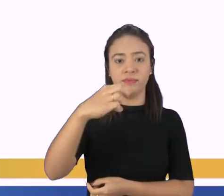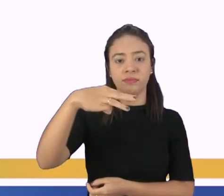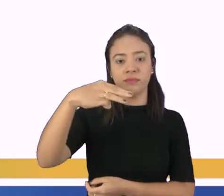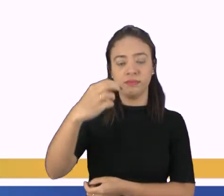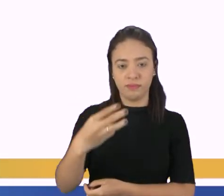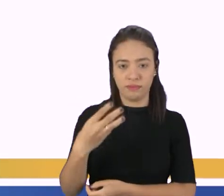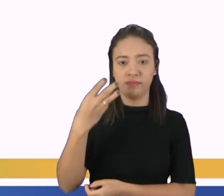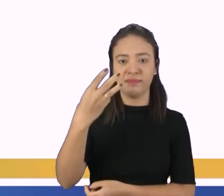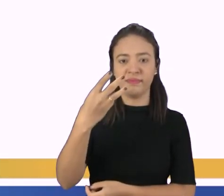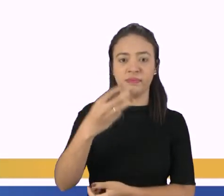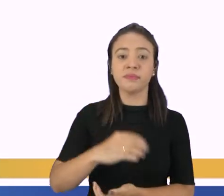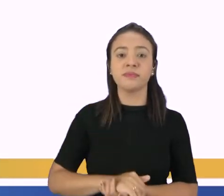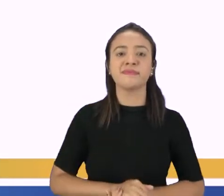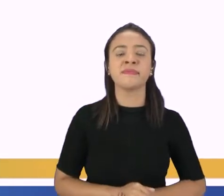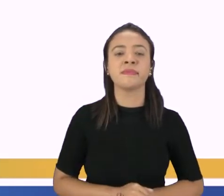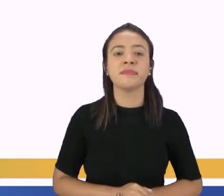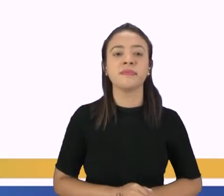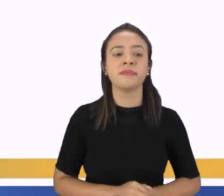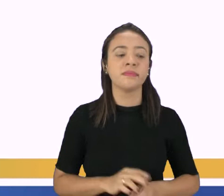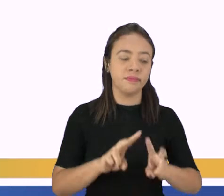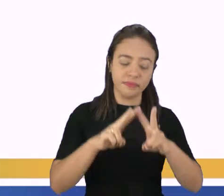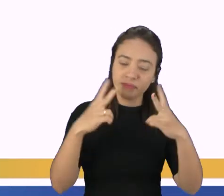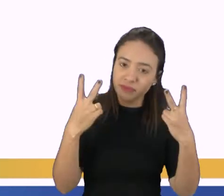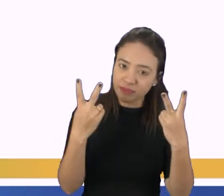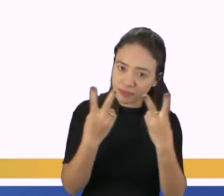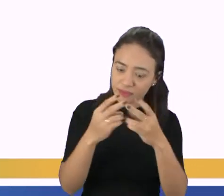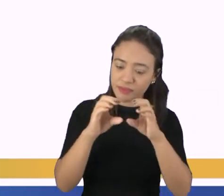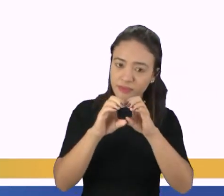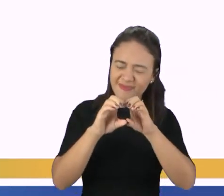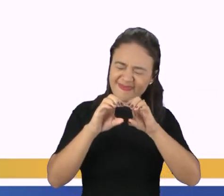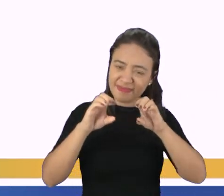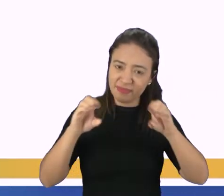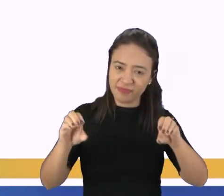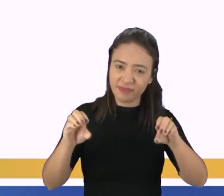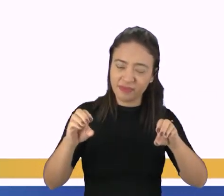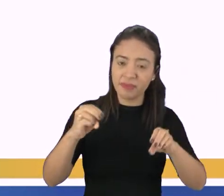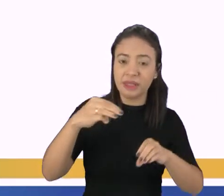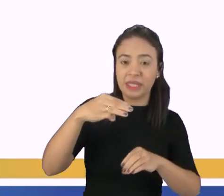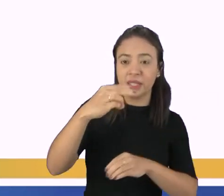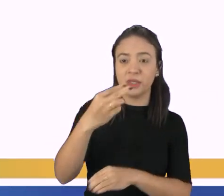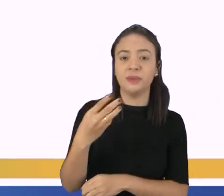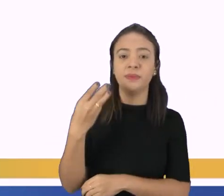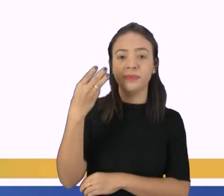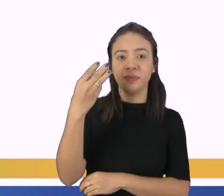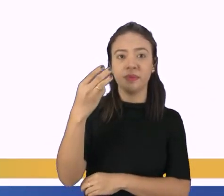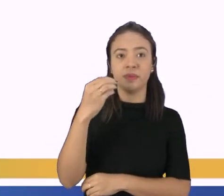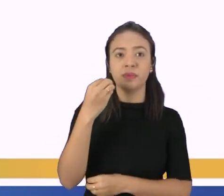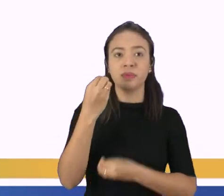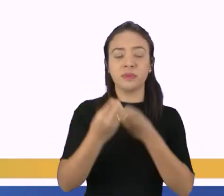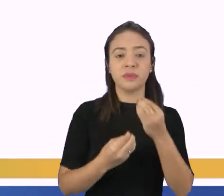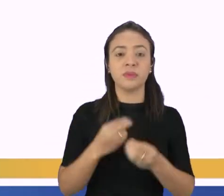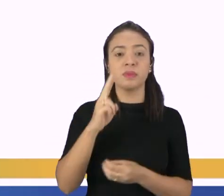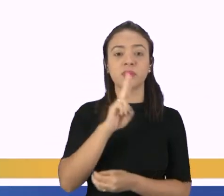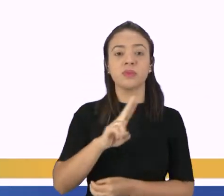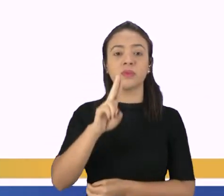62,8 metros cúbicos. Então, o volume desse cilindro em metro cúbico é dado pelo valor numérico